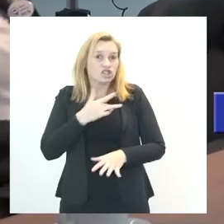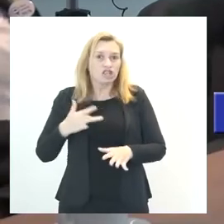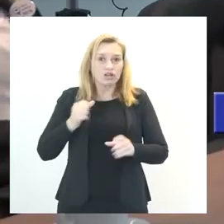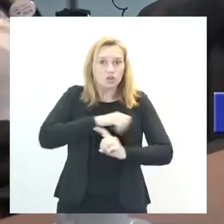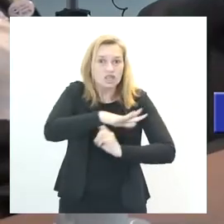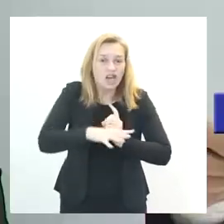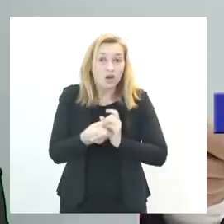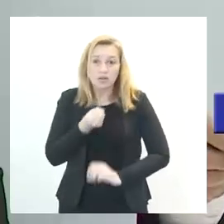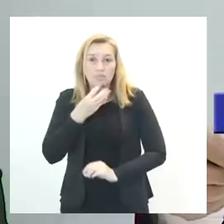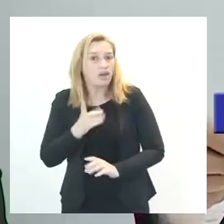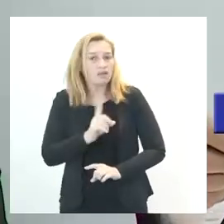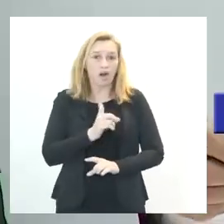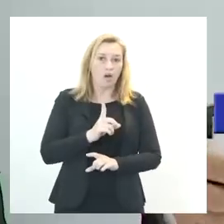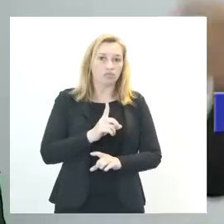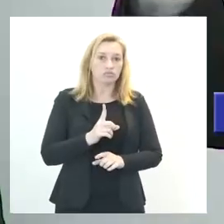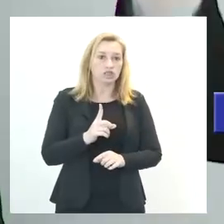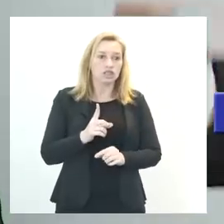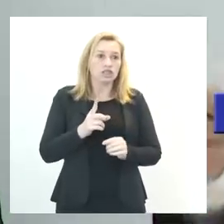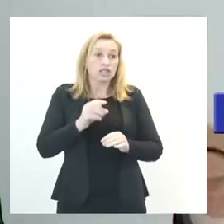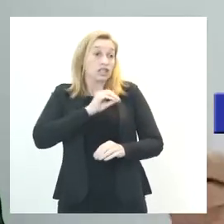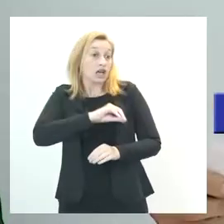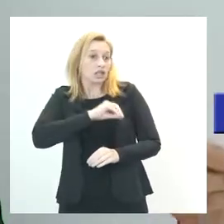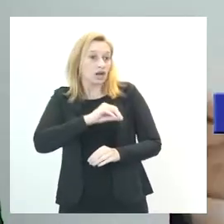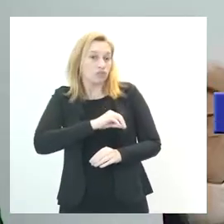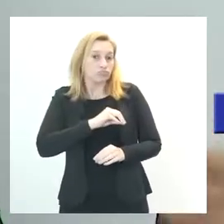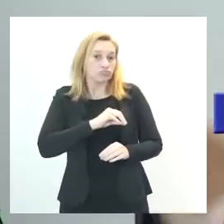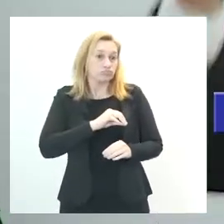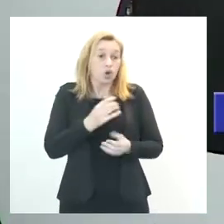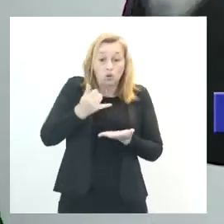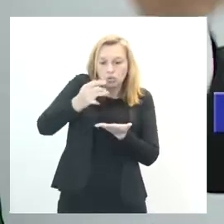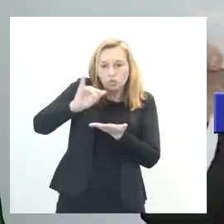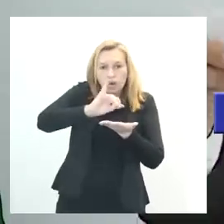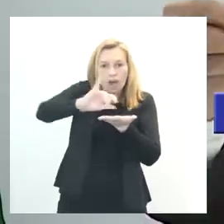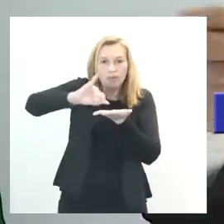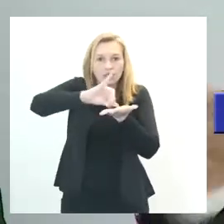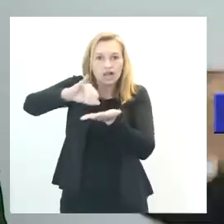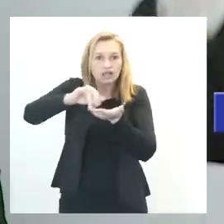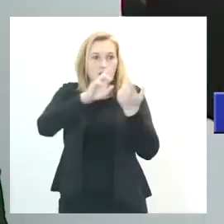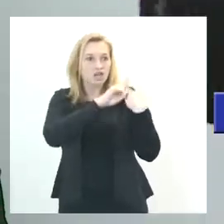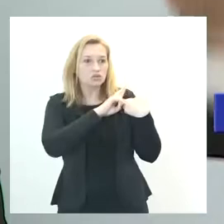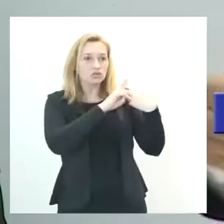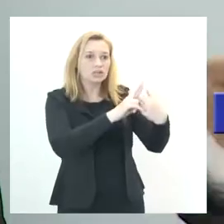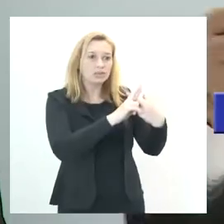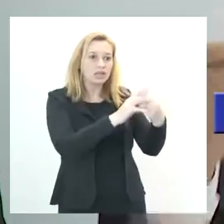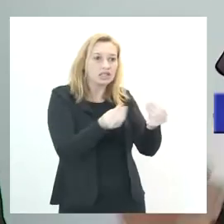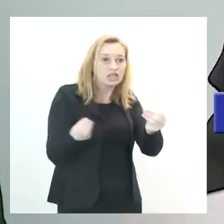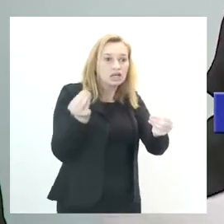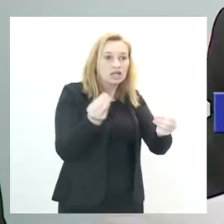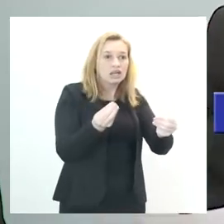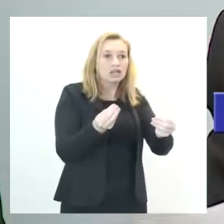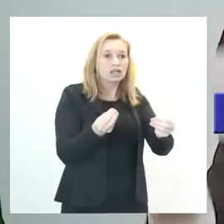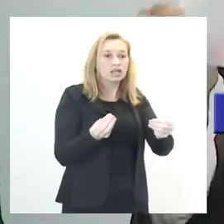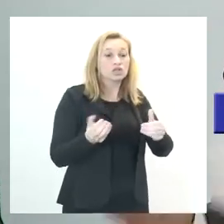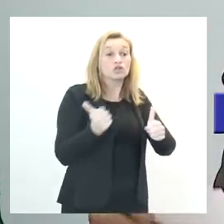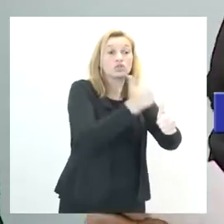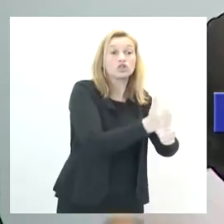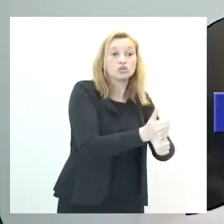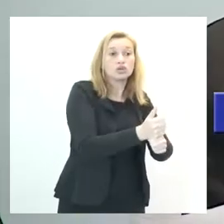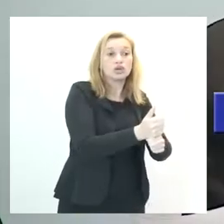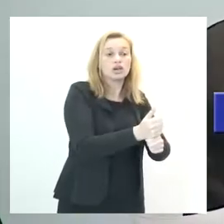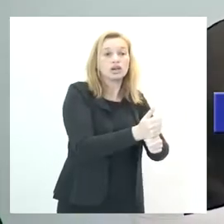da concentração da renda da prevalência do Capital transferir responsabilidades públicas para a iniciativa privada